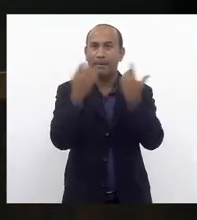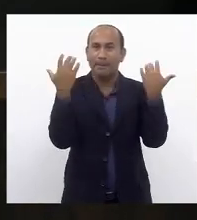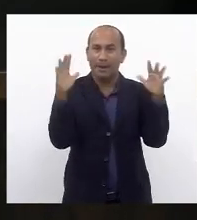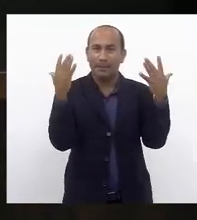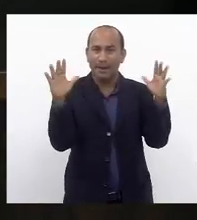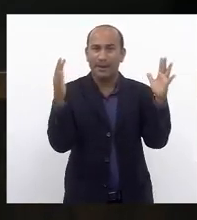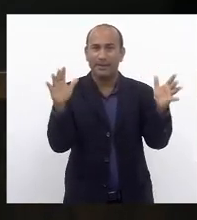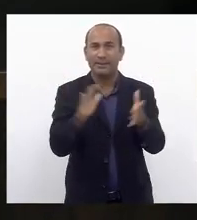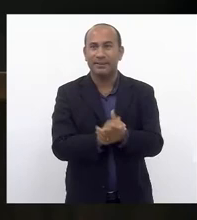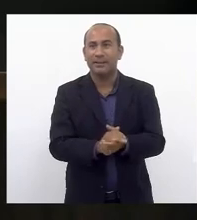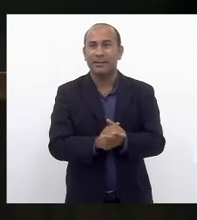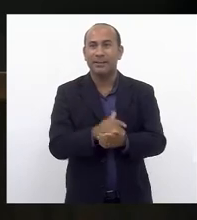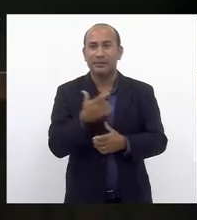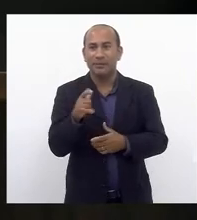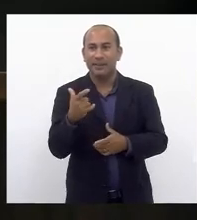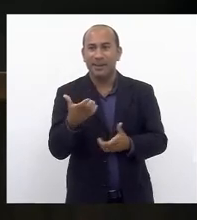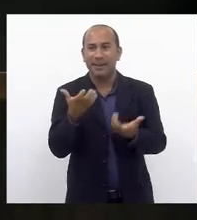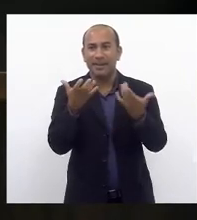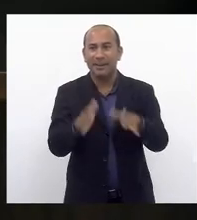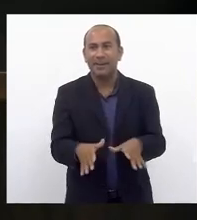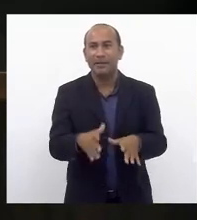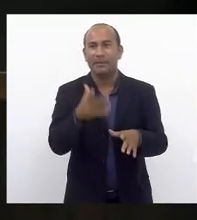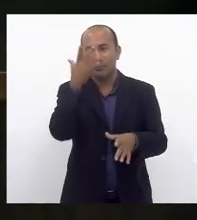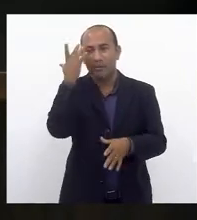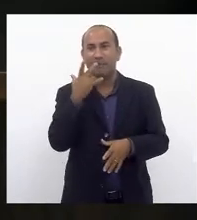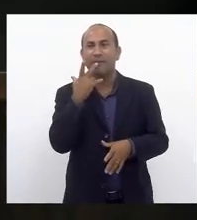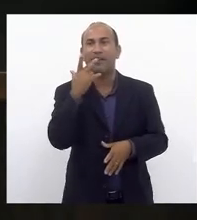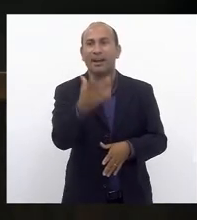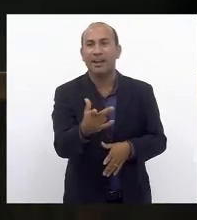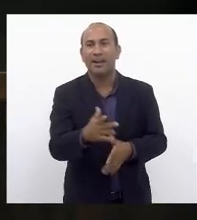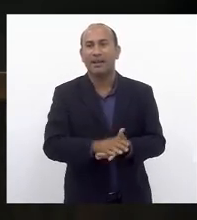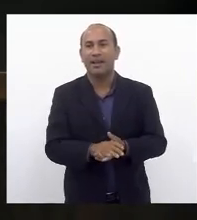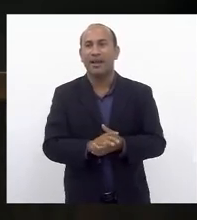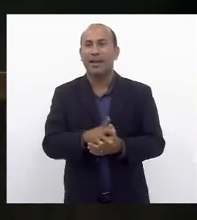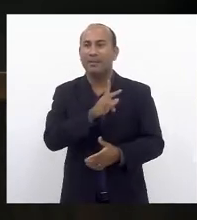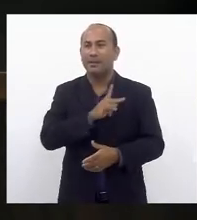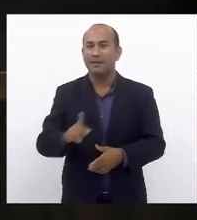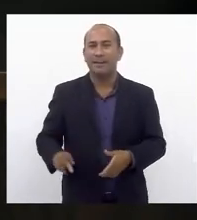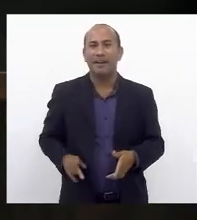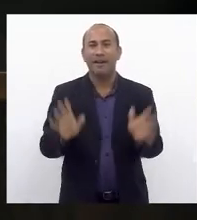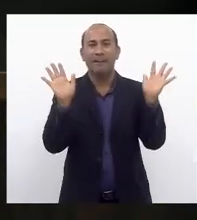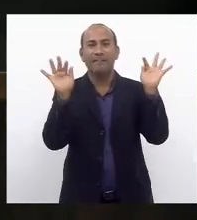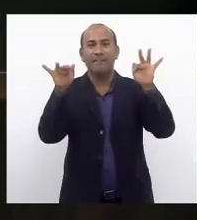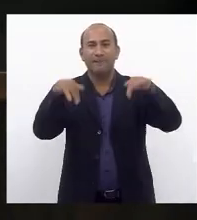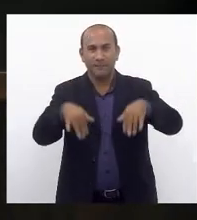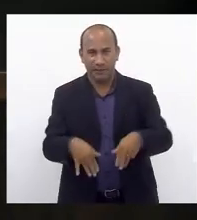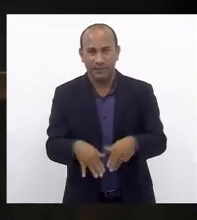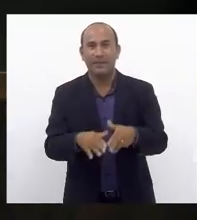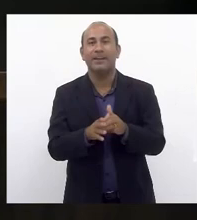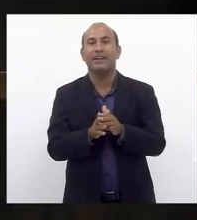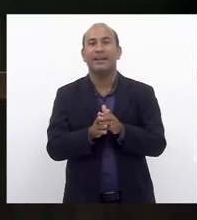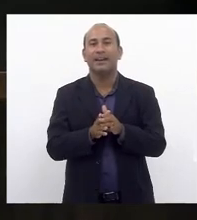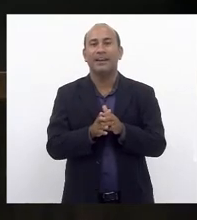Parabéns. Não havendo mais oradores inscritos, a presidência declara encerrada